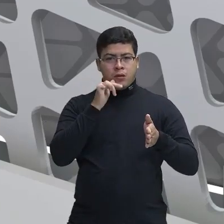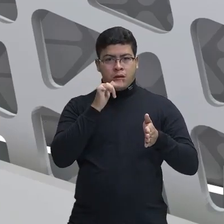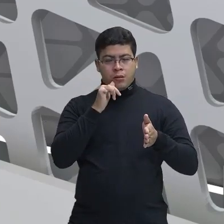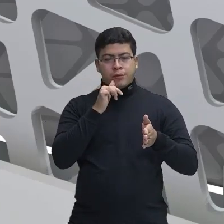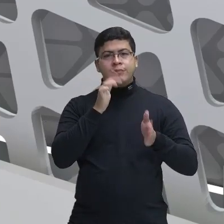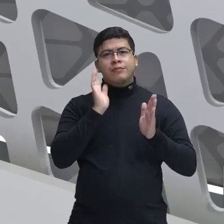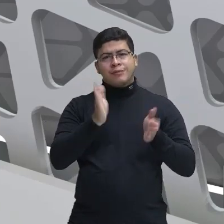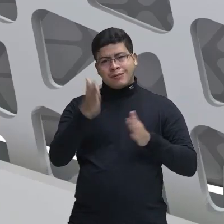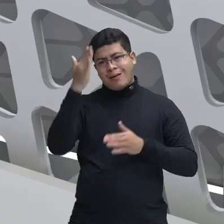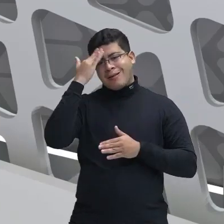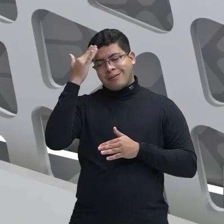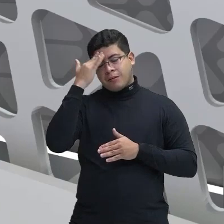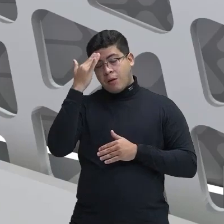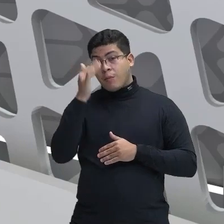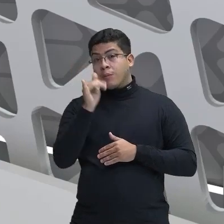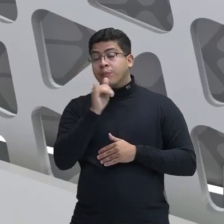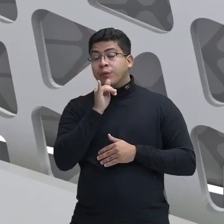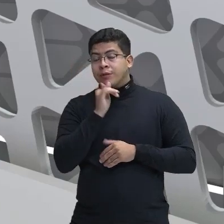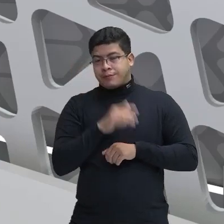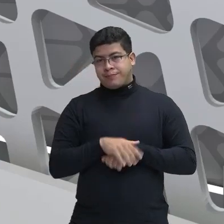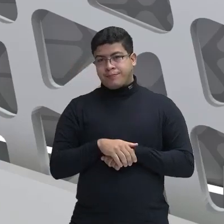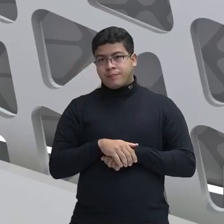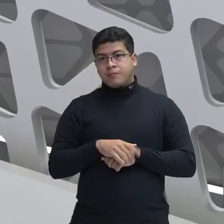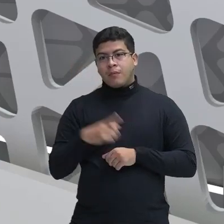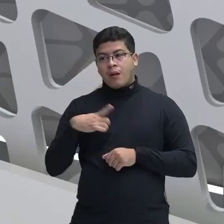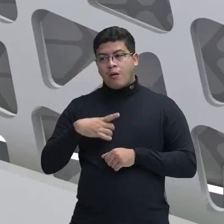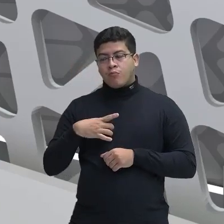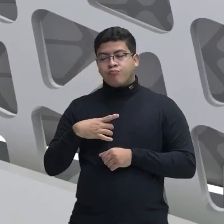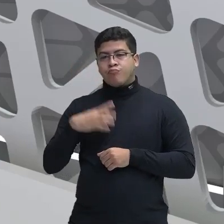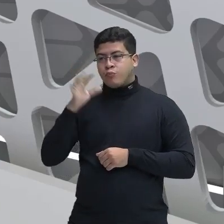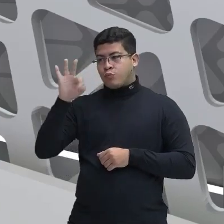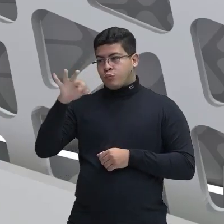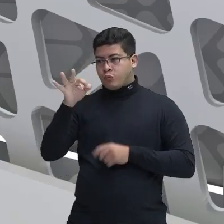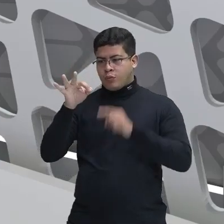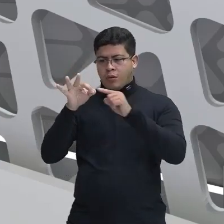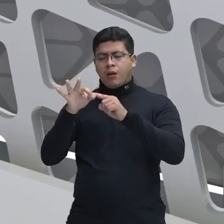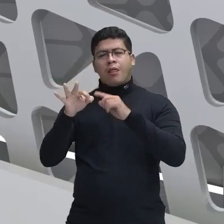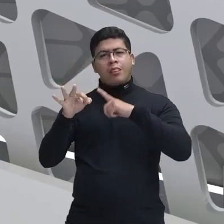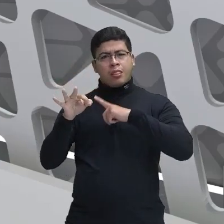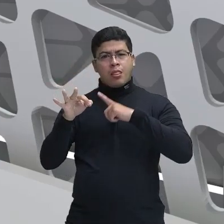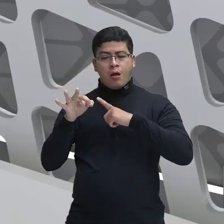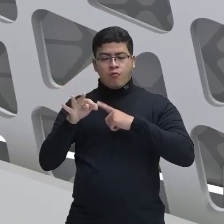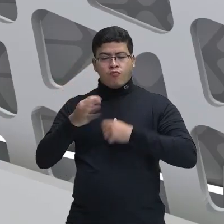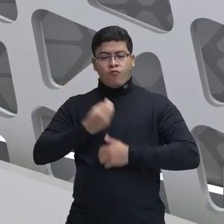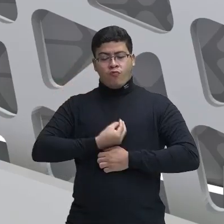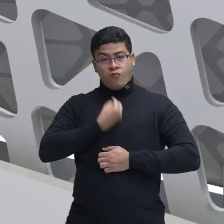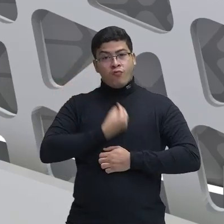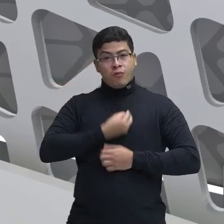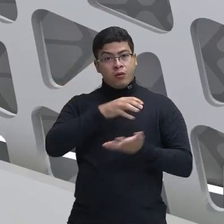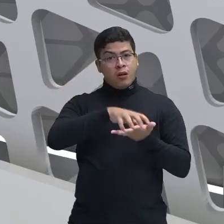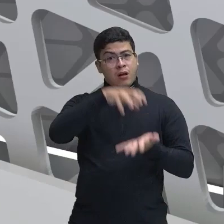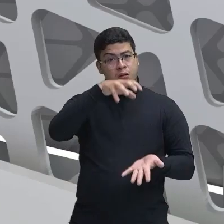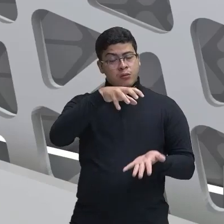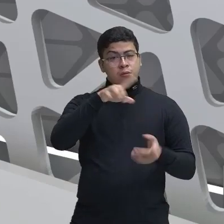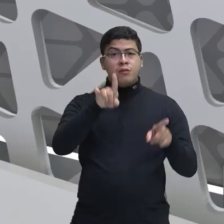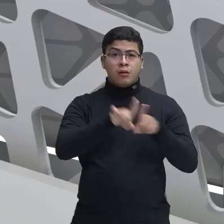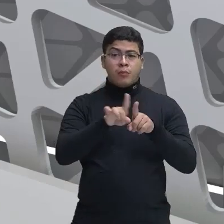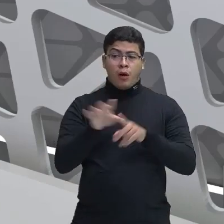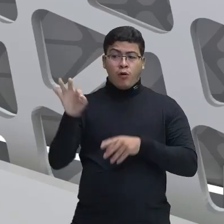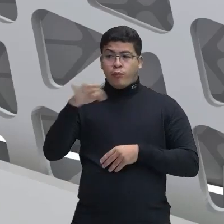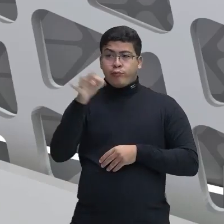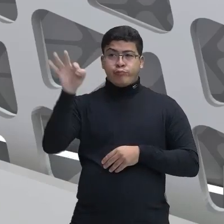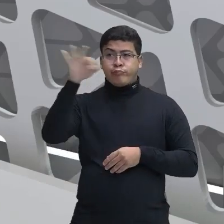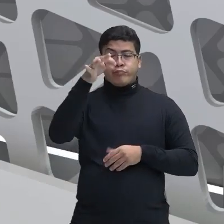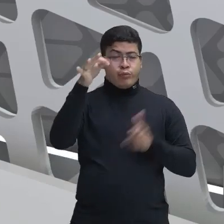já sabe que o inseto, por exemplo, ele tem a sua fase adulta, que é justamente essa que ele consegue ali voar, né, ficar no